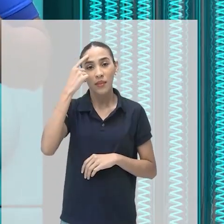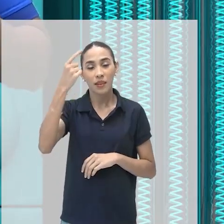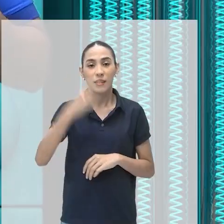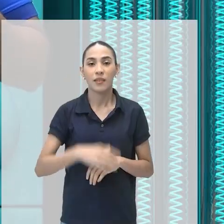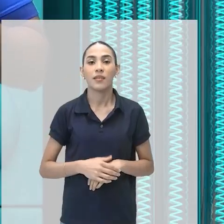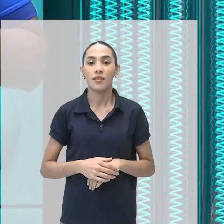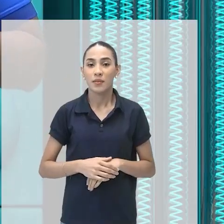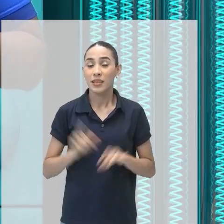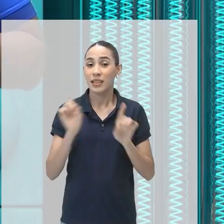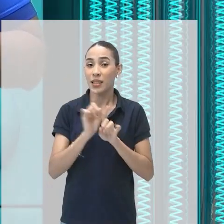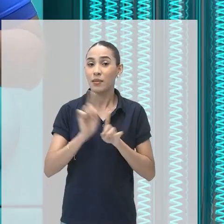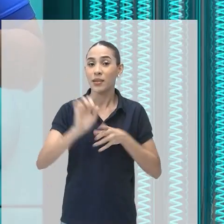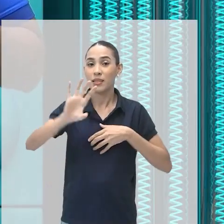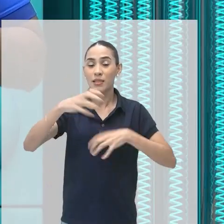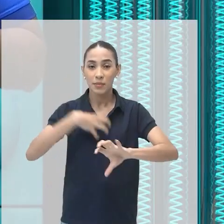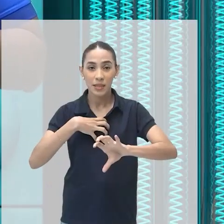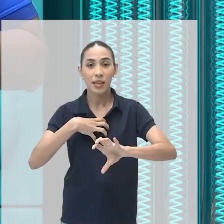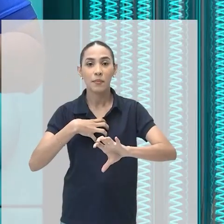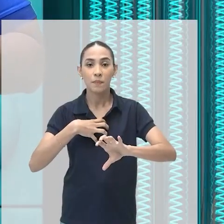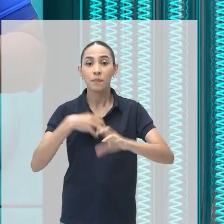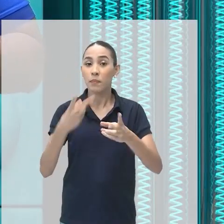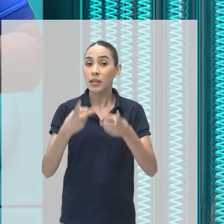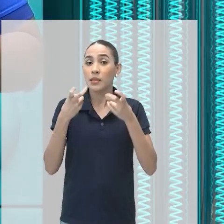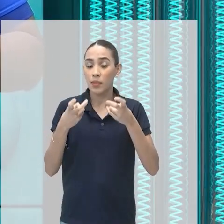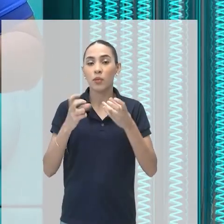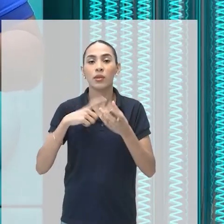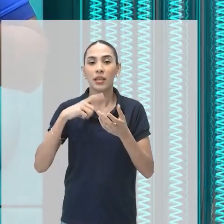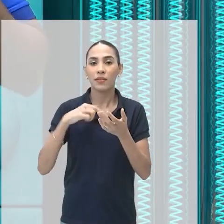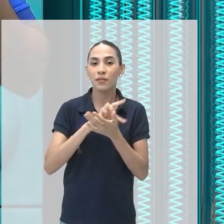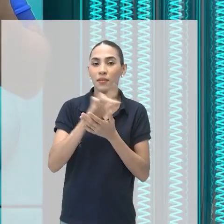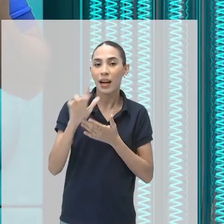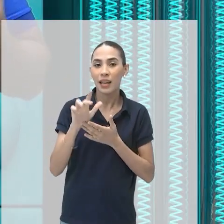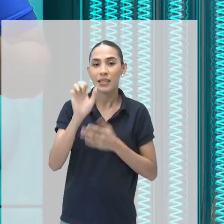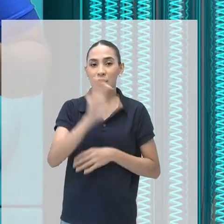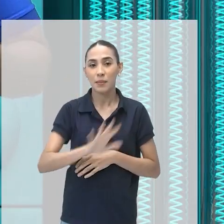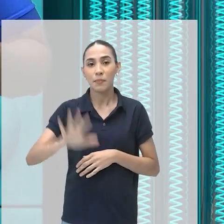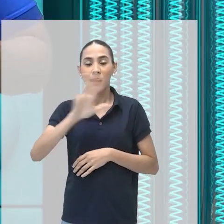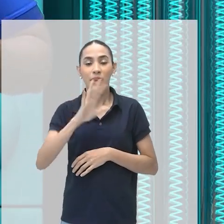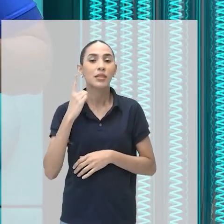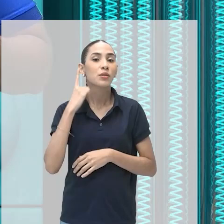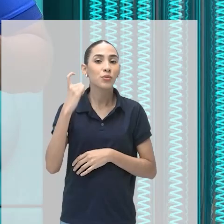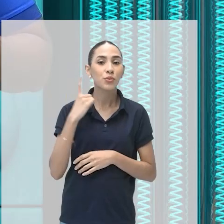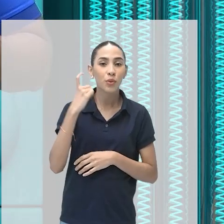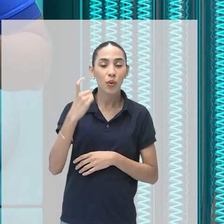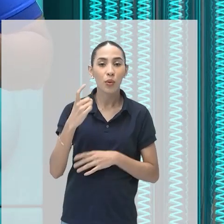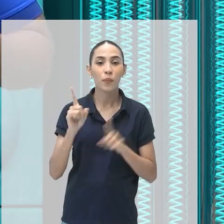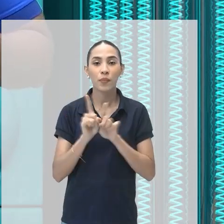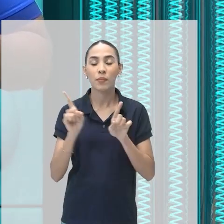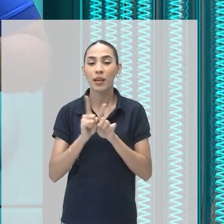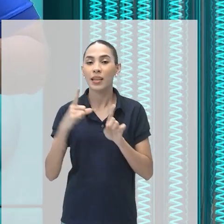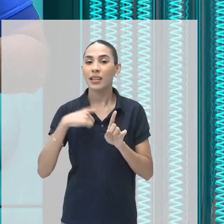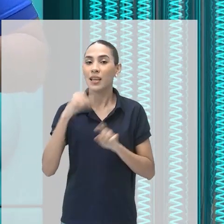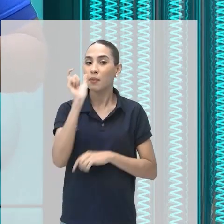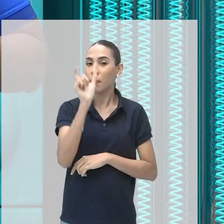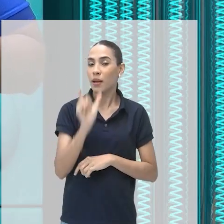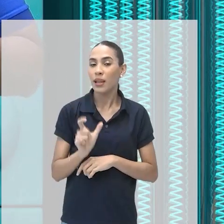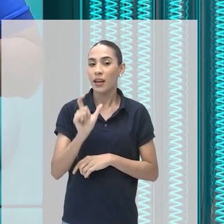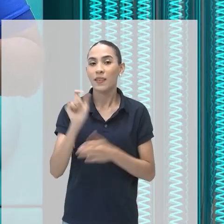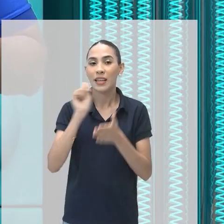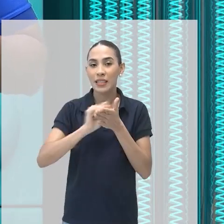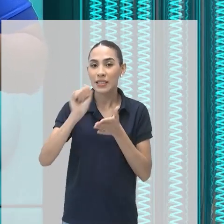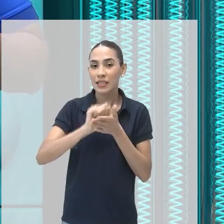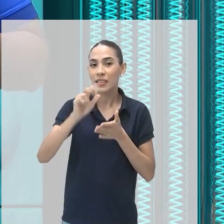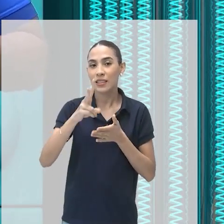ideia e te sensibilizar. Você observou que nós temos diversas imagens, sons, nós temos palavras escritas também